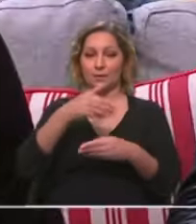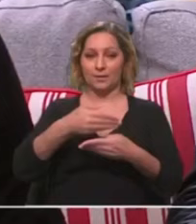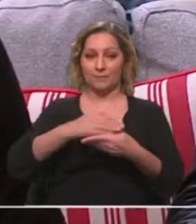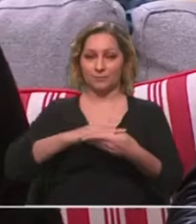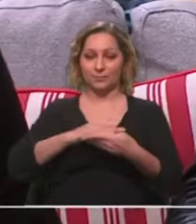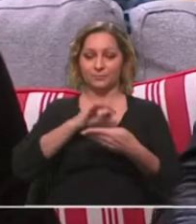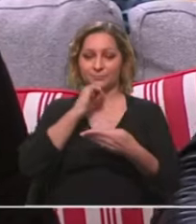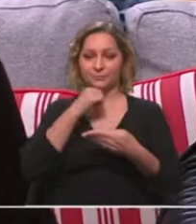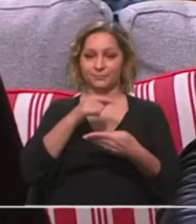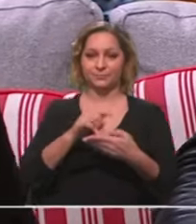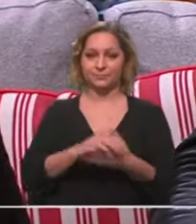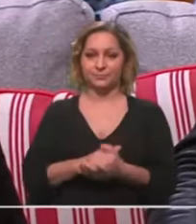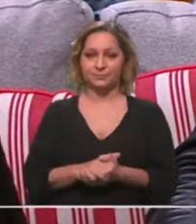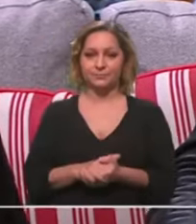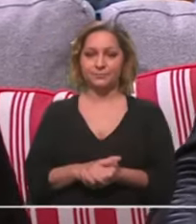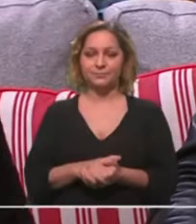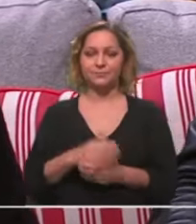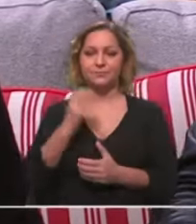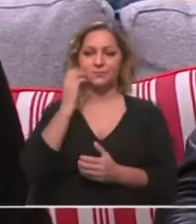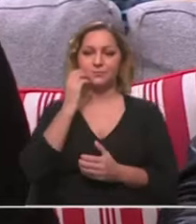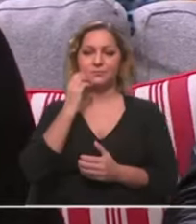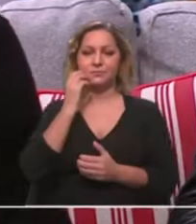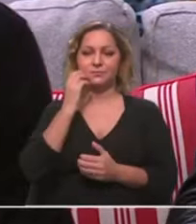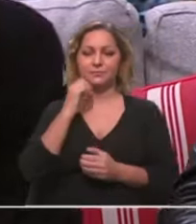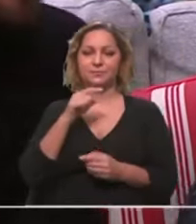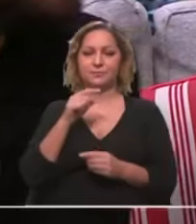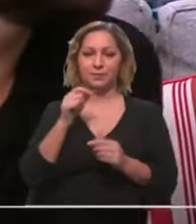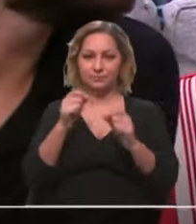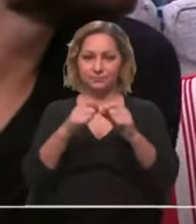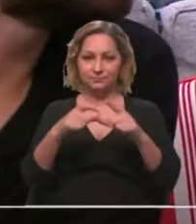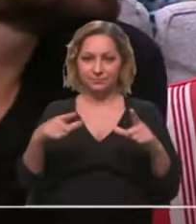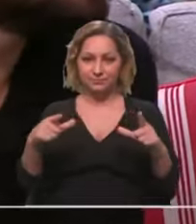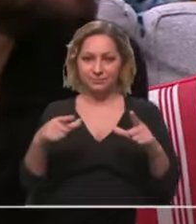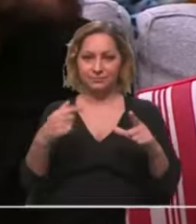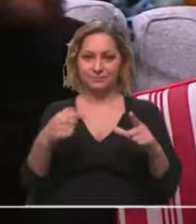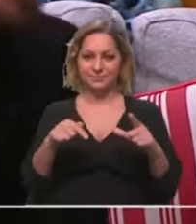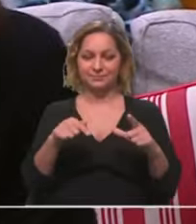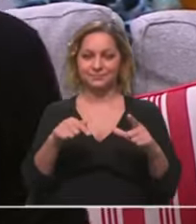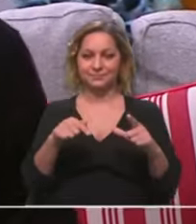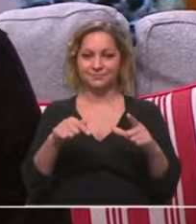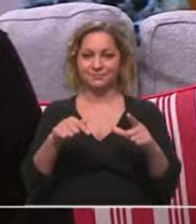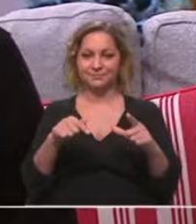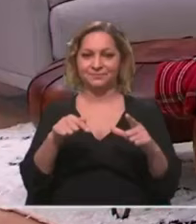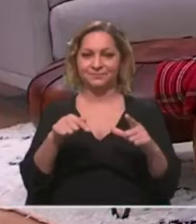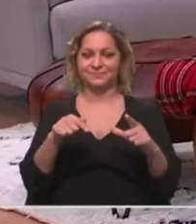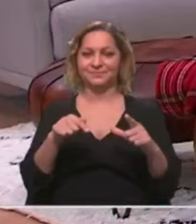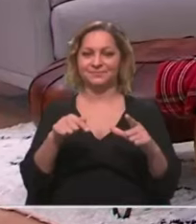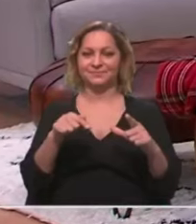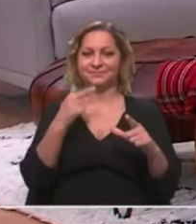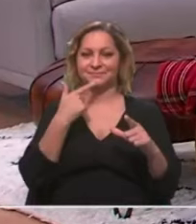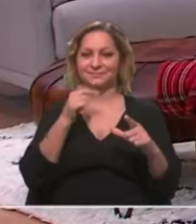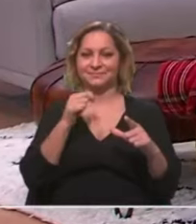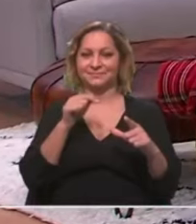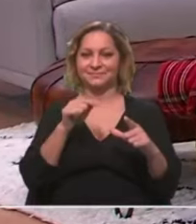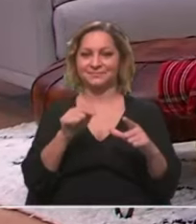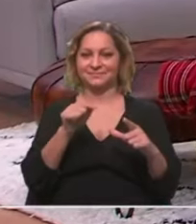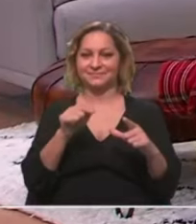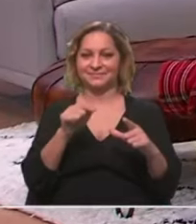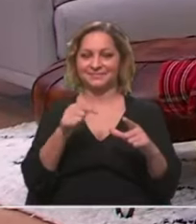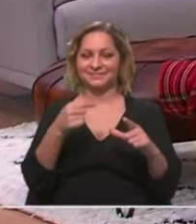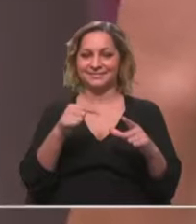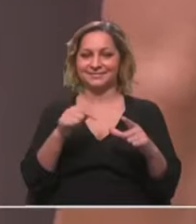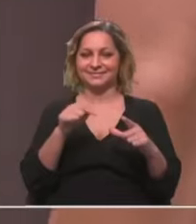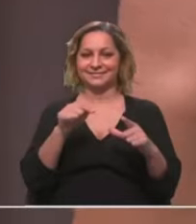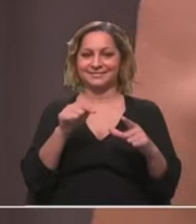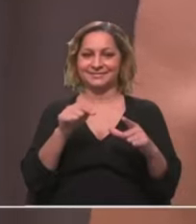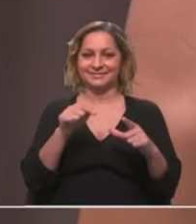zoom... O último. Este? Exatamente. E se fizerem zoom, está ali o meu bloquinho com as várias resoluções. Não é posso! Está lá!